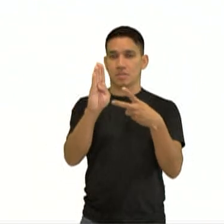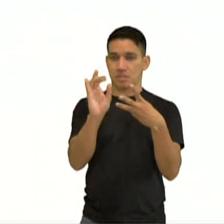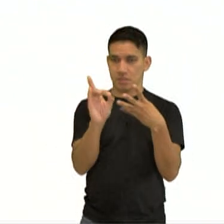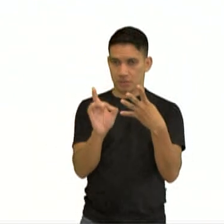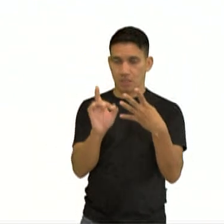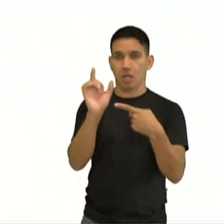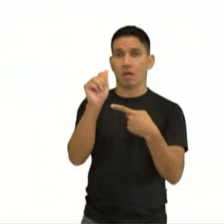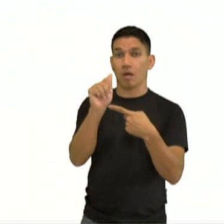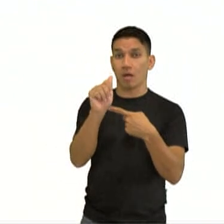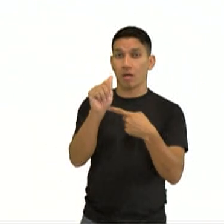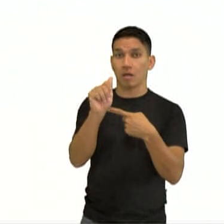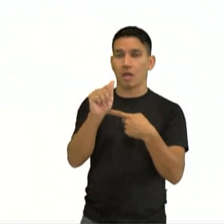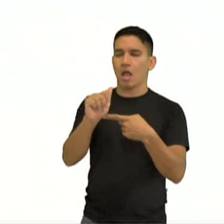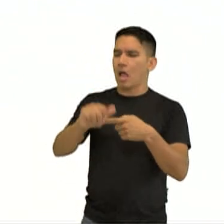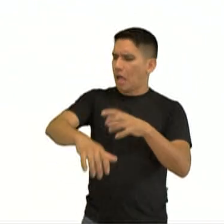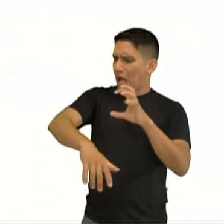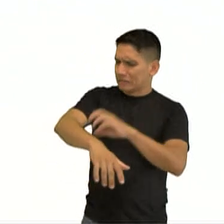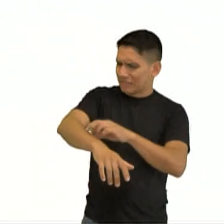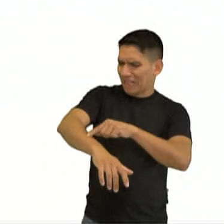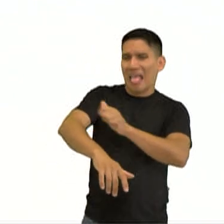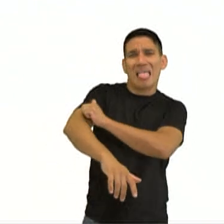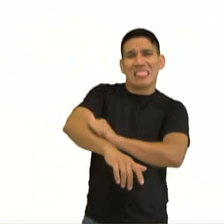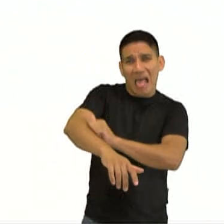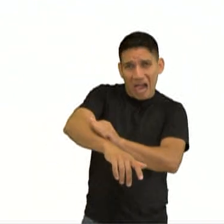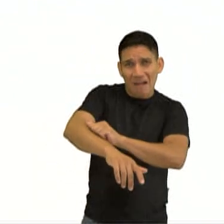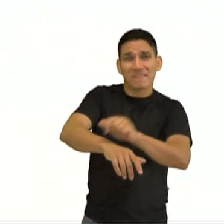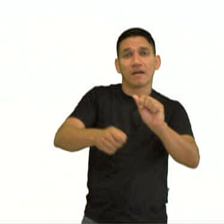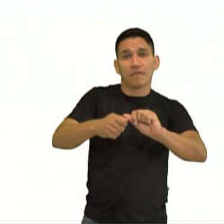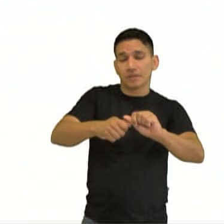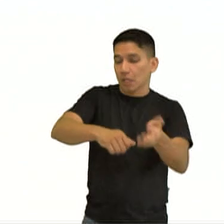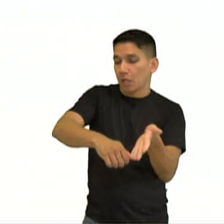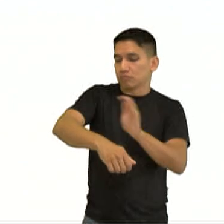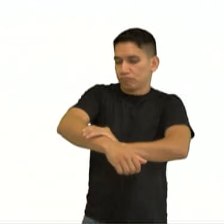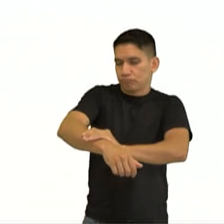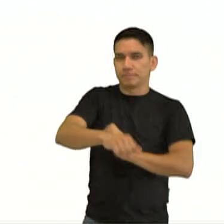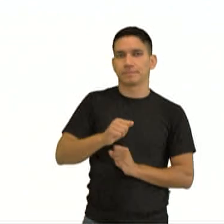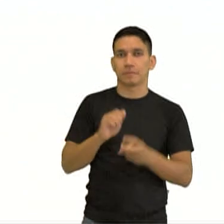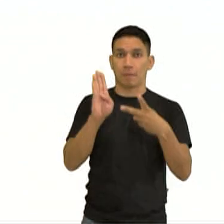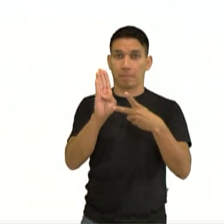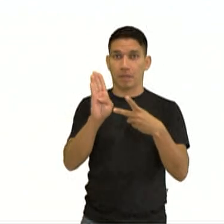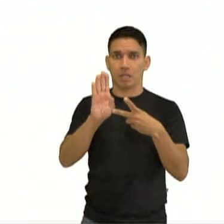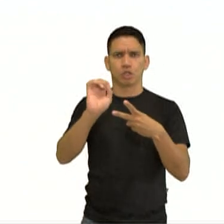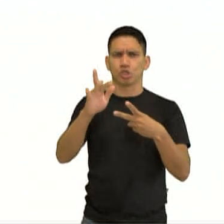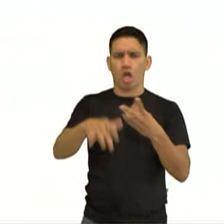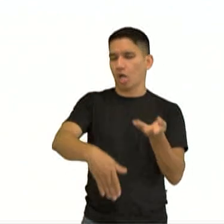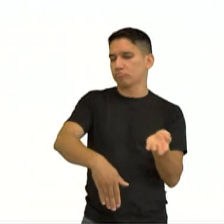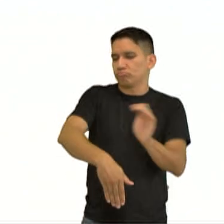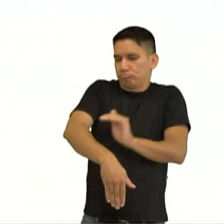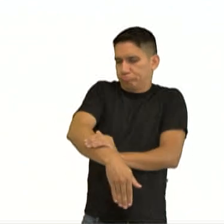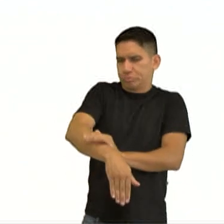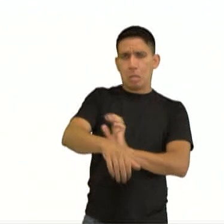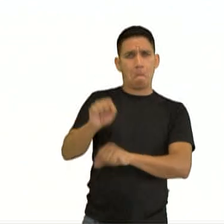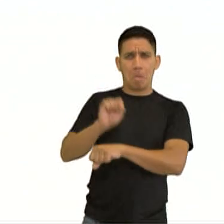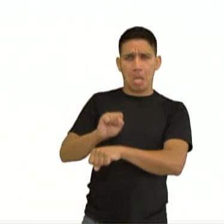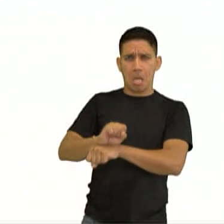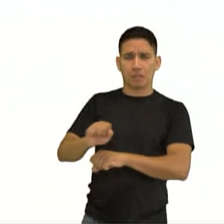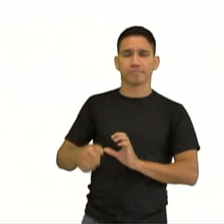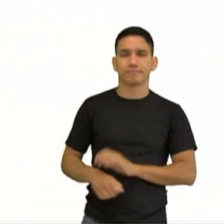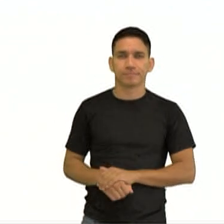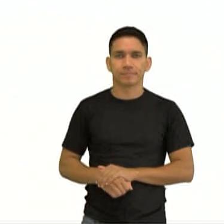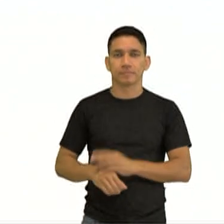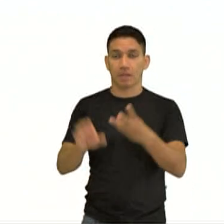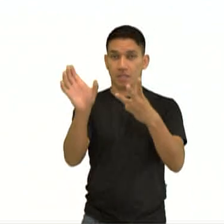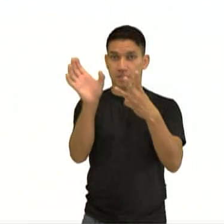a ferida e fazer curativo. Alternativa B, cobrir a ferida com gaze e deixar cicatrizar.